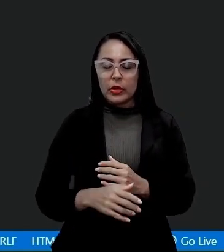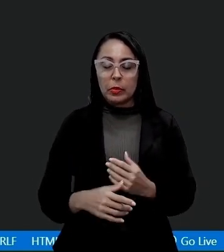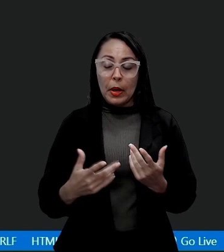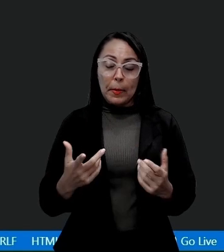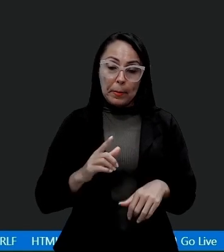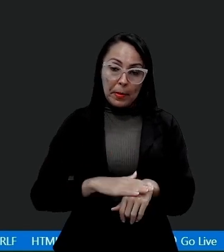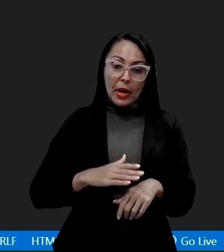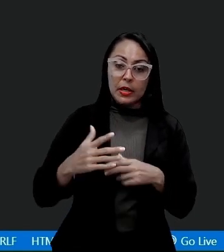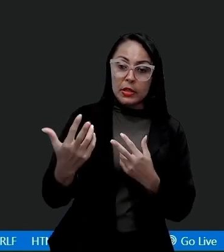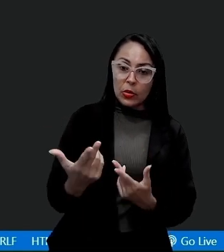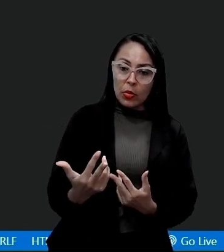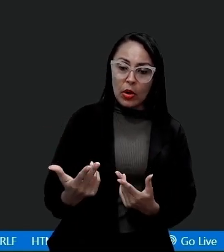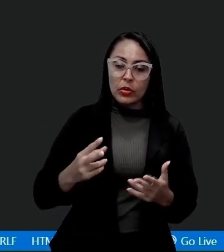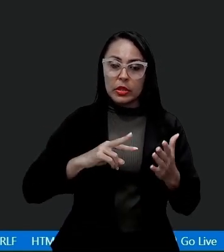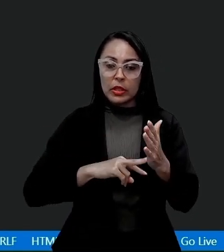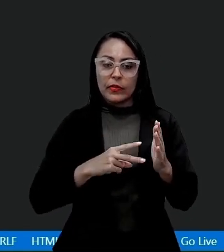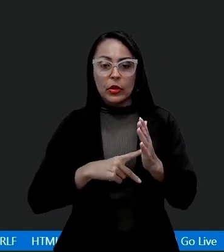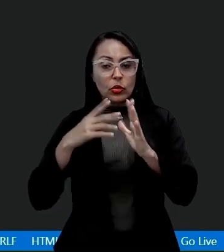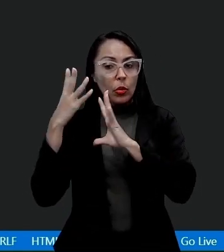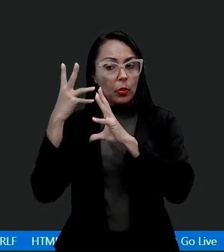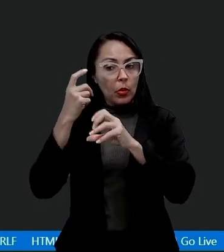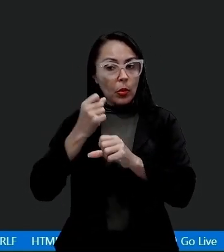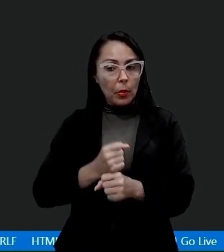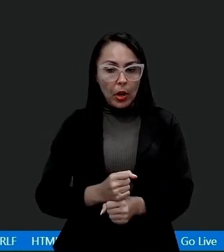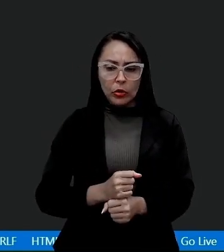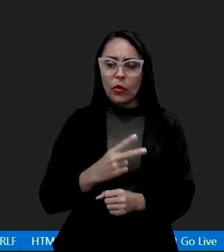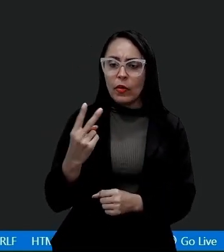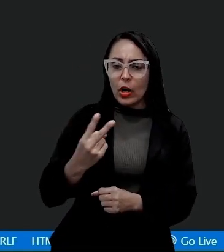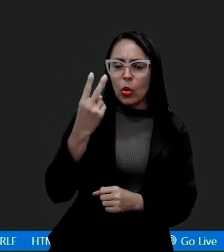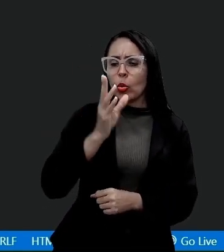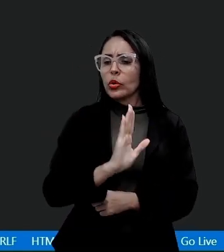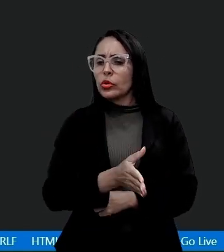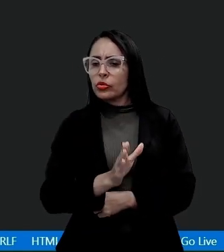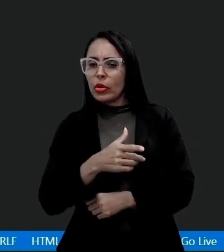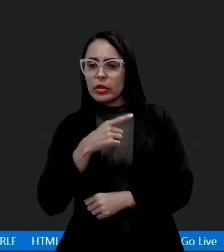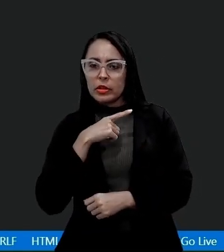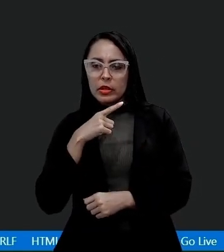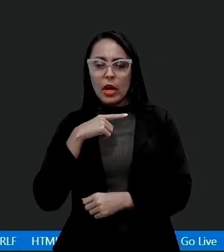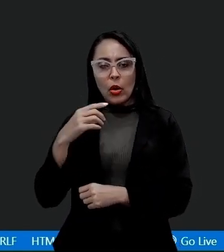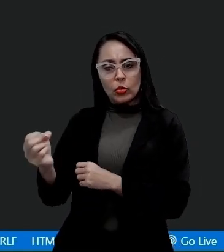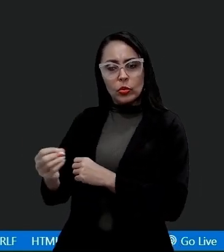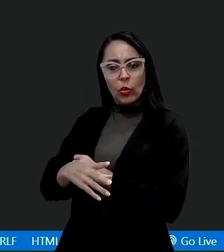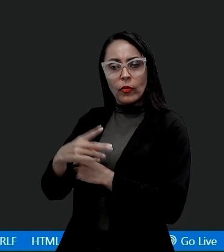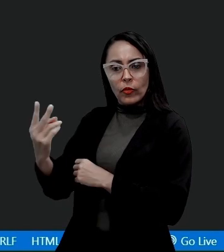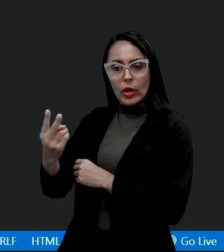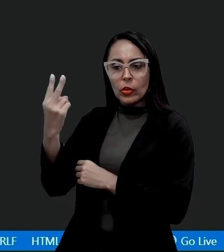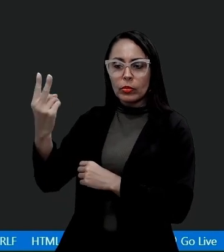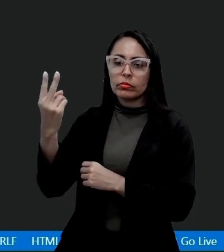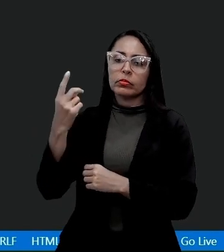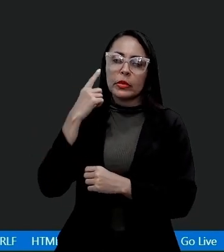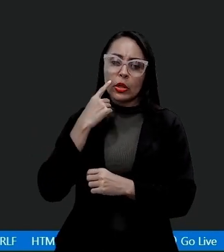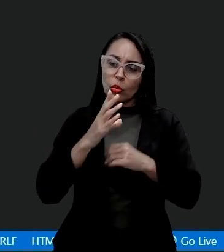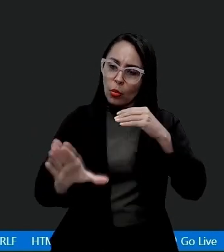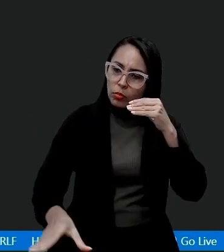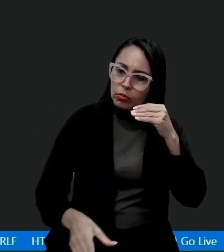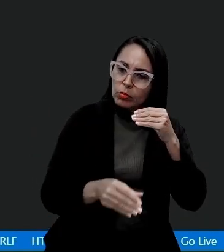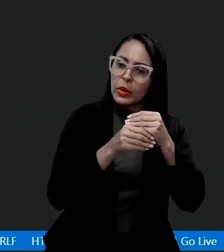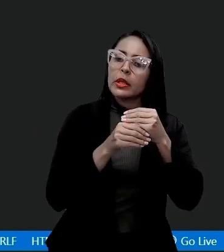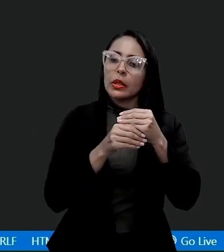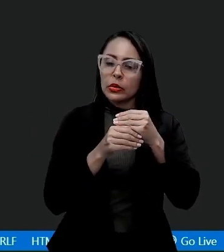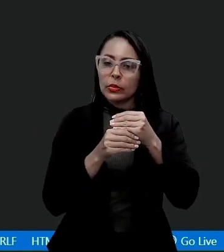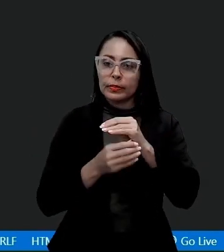ele significa que eu estou somando ao valor que eu já tinha um novo valor. Eu não estou fazendo um valor novo, eu estou incrementando o valor que eu já